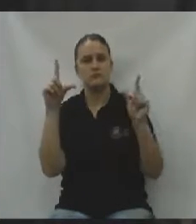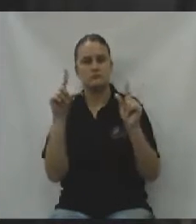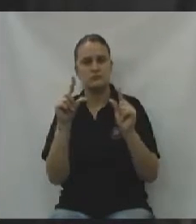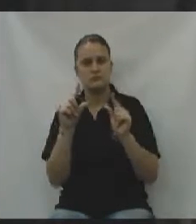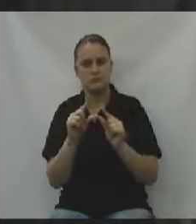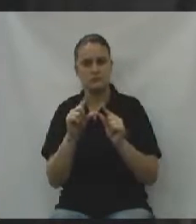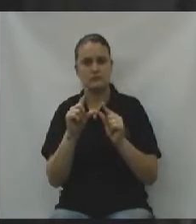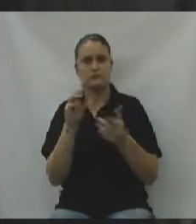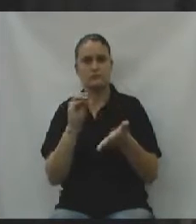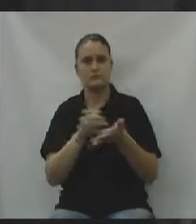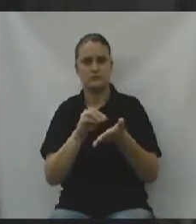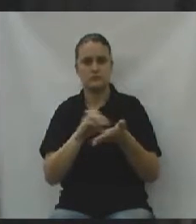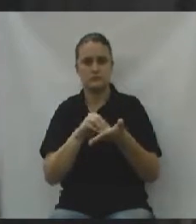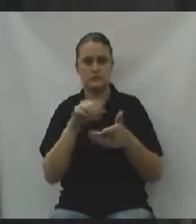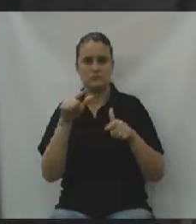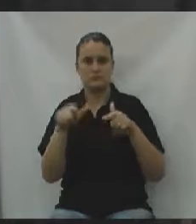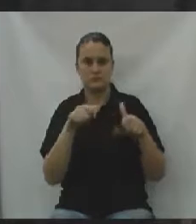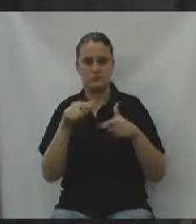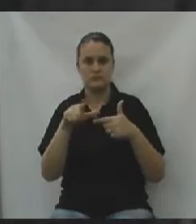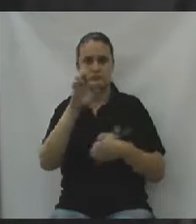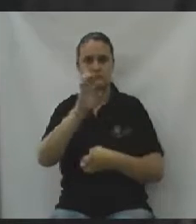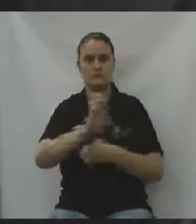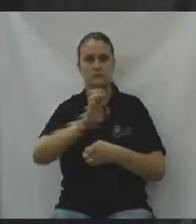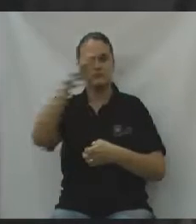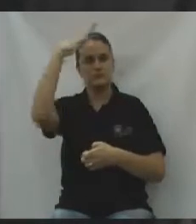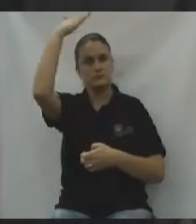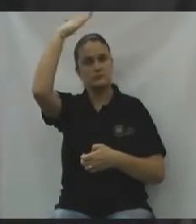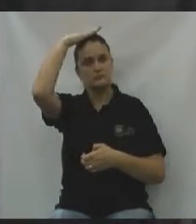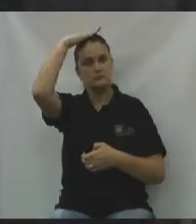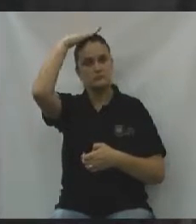índice de evasão do Estado do Paraná.